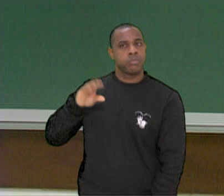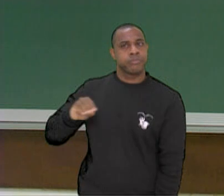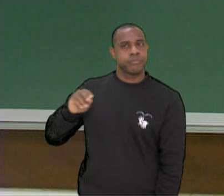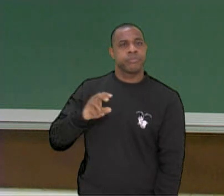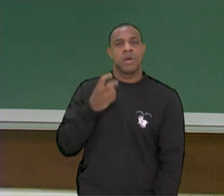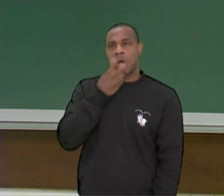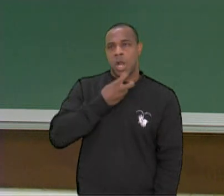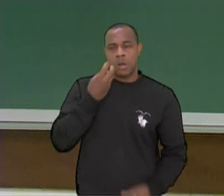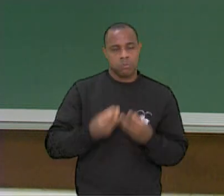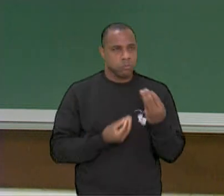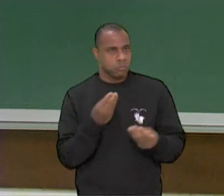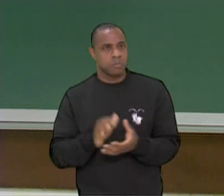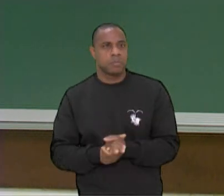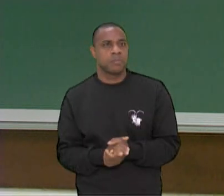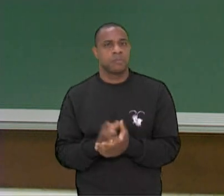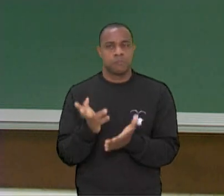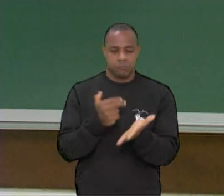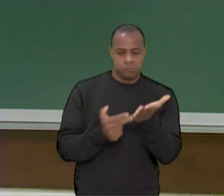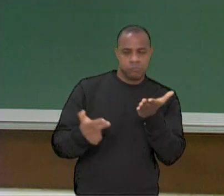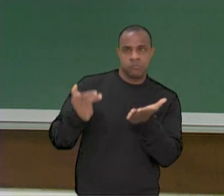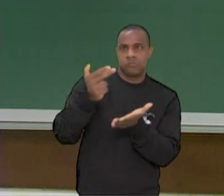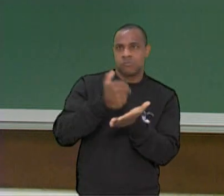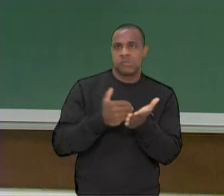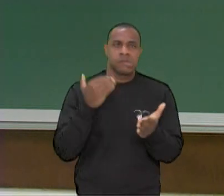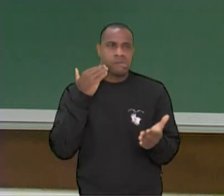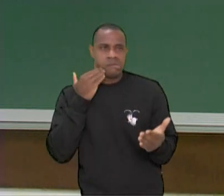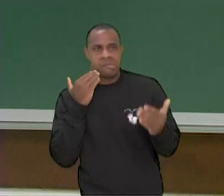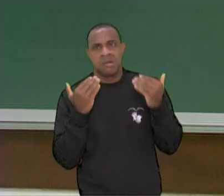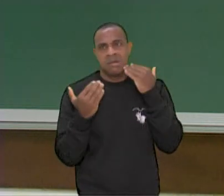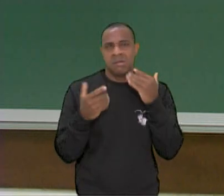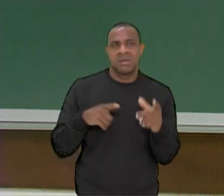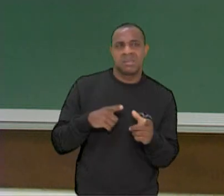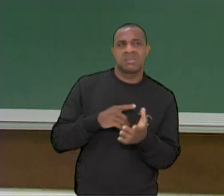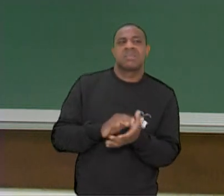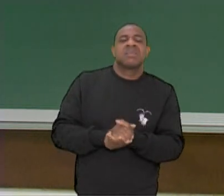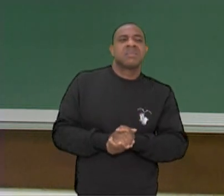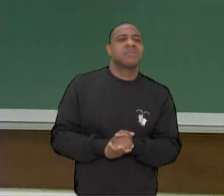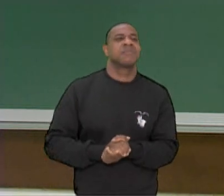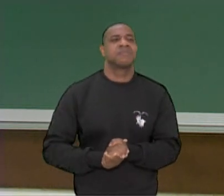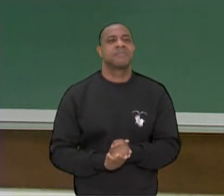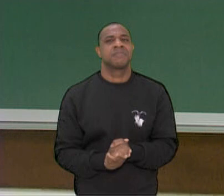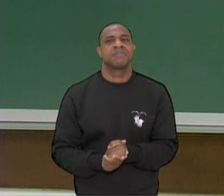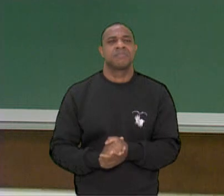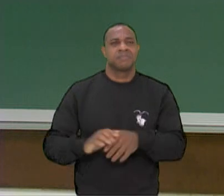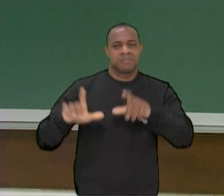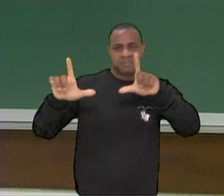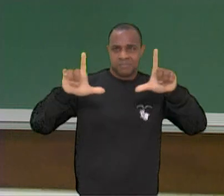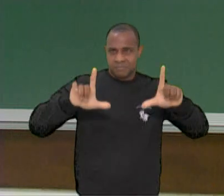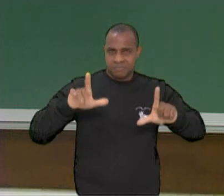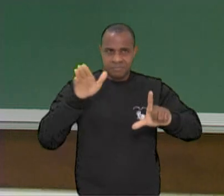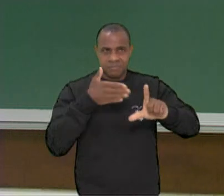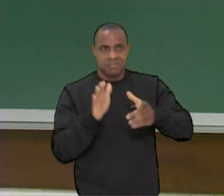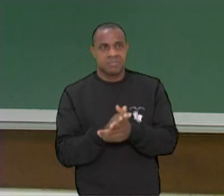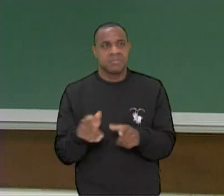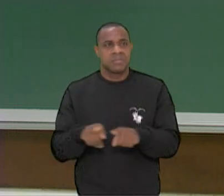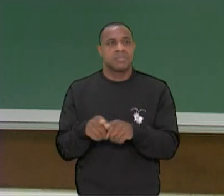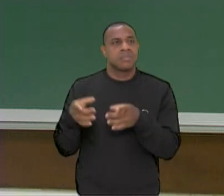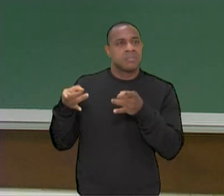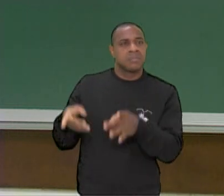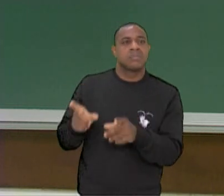As figuras são deformadas, né? Temos ali cenas sem lógica nas telas e também o abandono